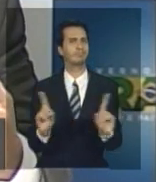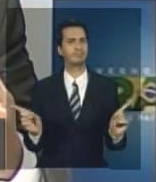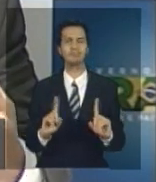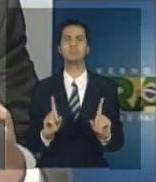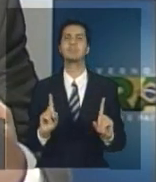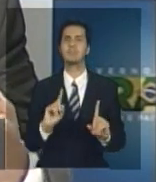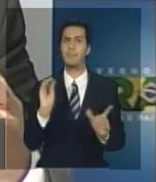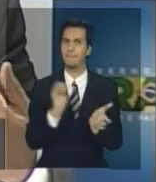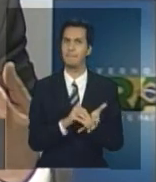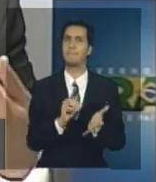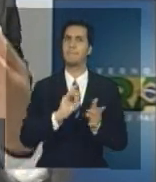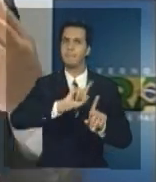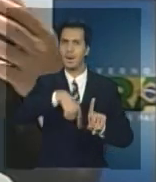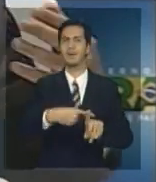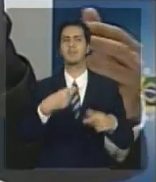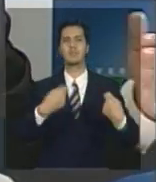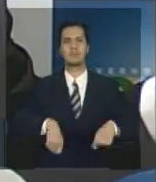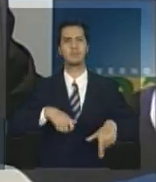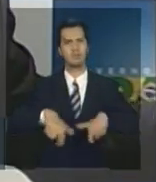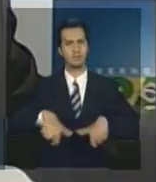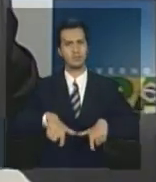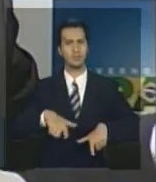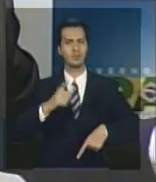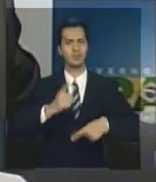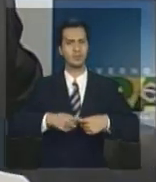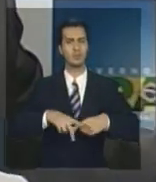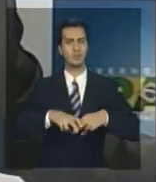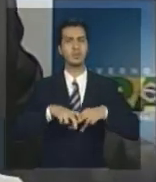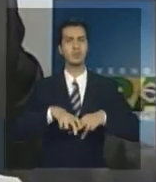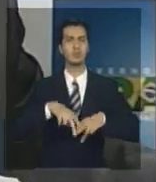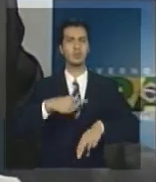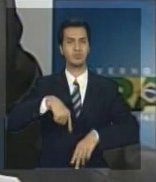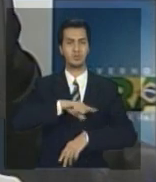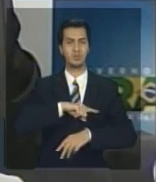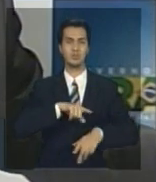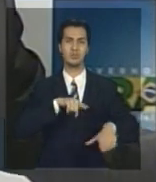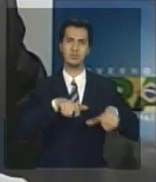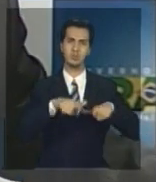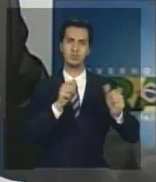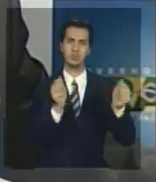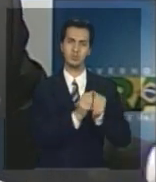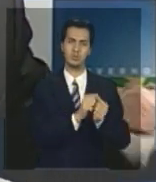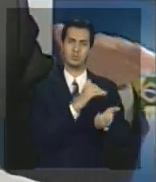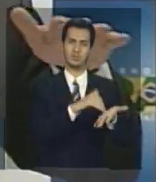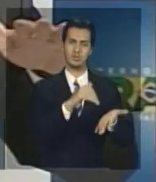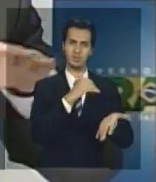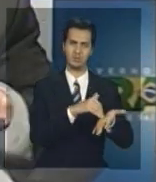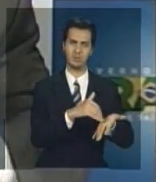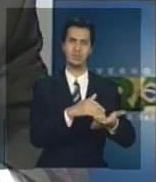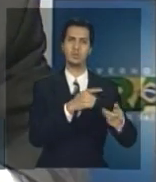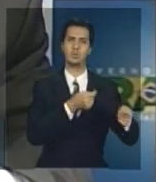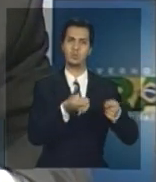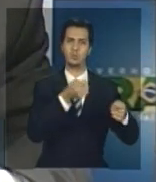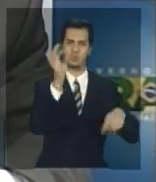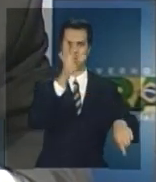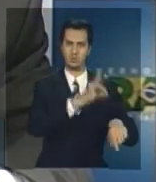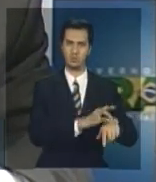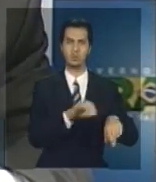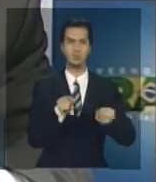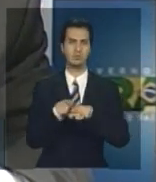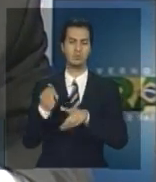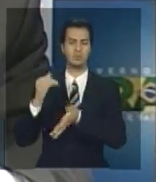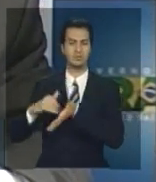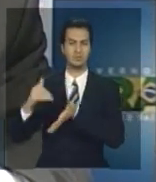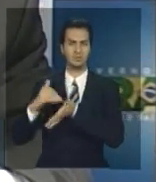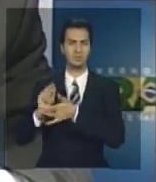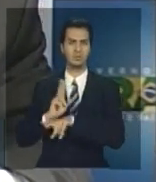essa força-tarefa, que é conjunta da Secretaria que cuida da parte de vigilância e controle do mosquito, com a Secretaria que cuida da